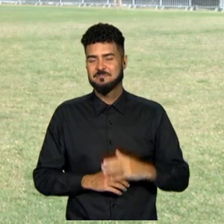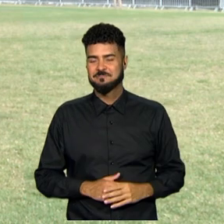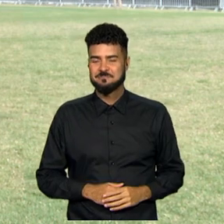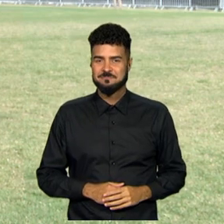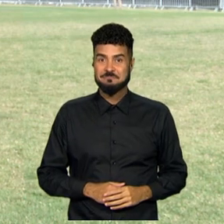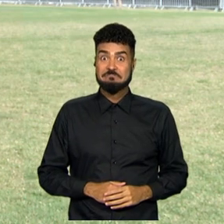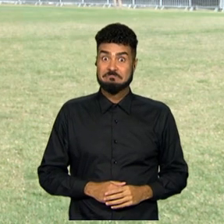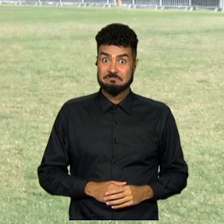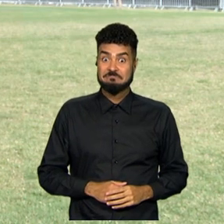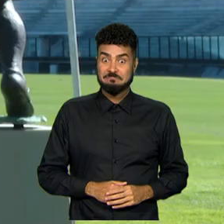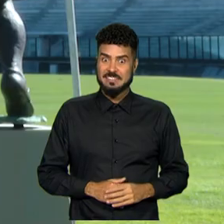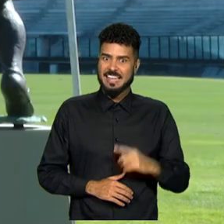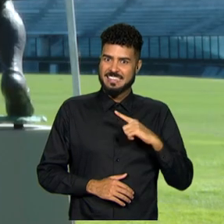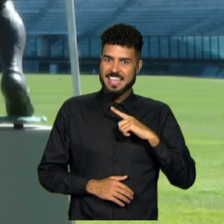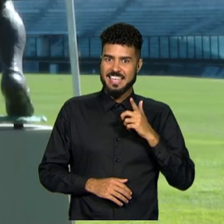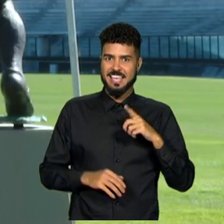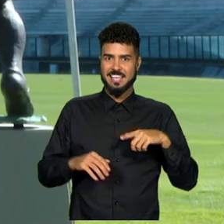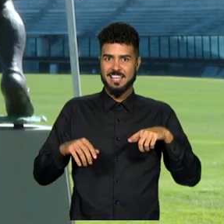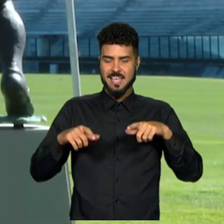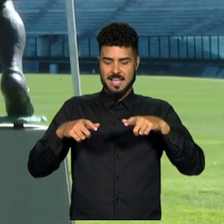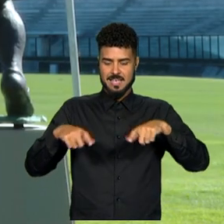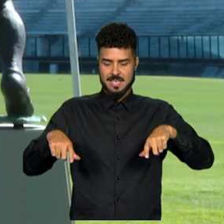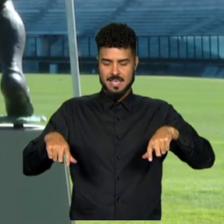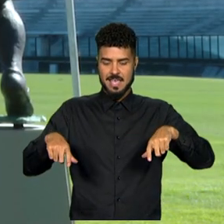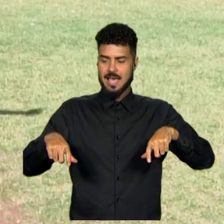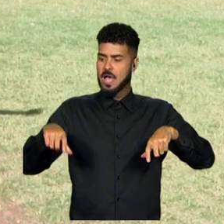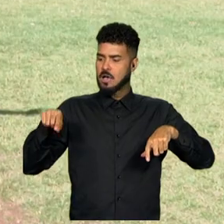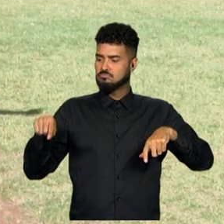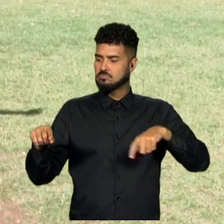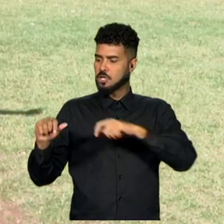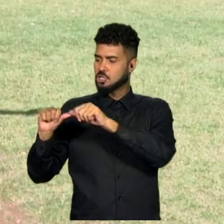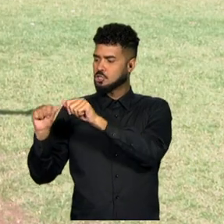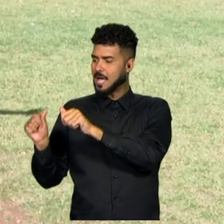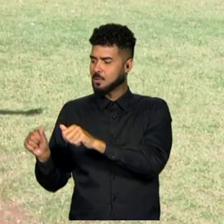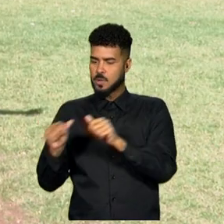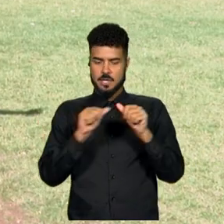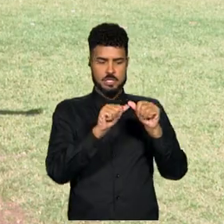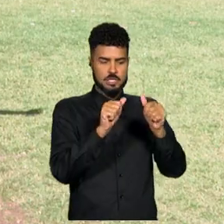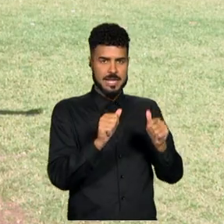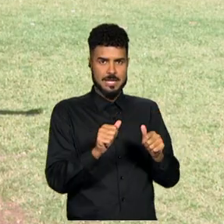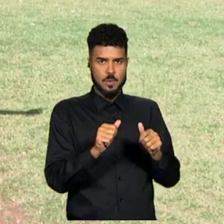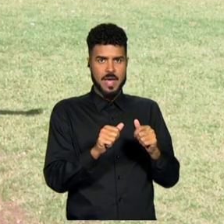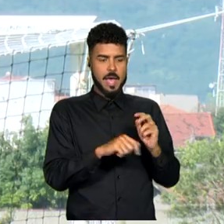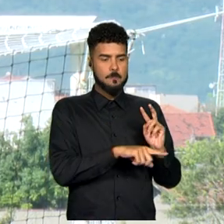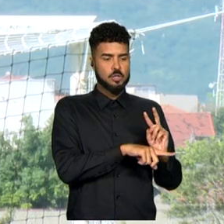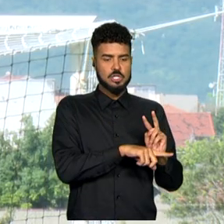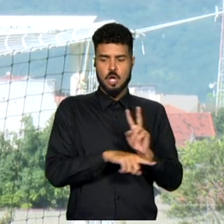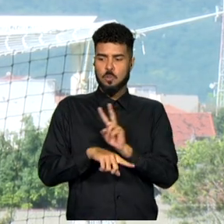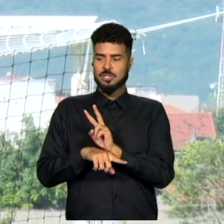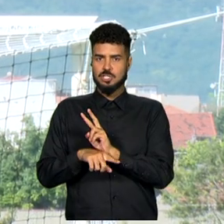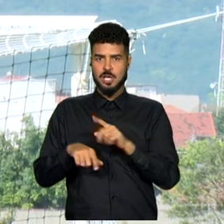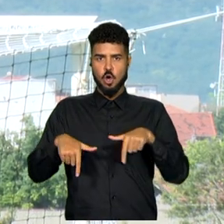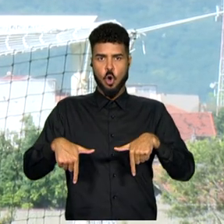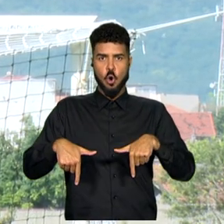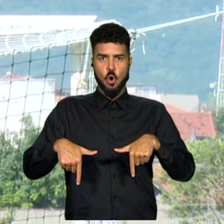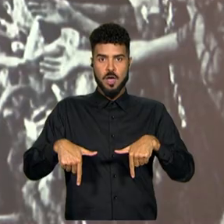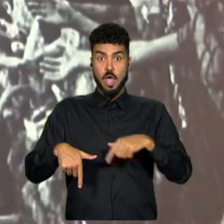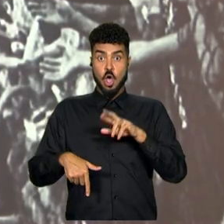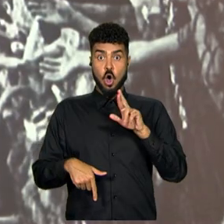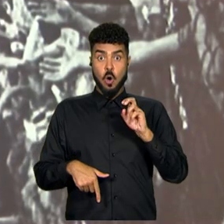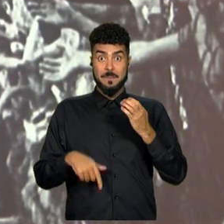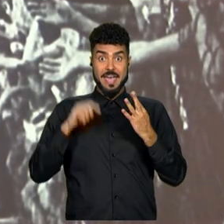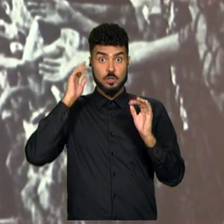De cada lado, uma estátua de um ídolo guardando as balizas de São Januário. Roberto Dinamite, de um